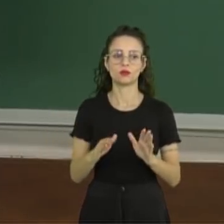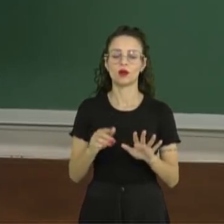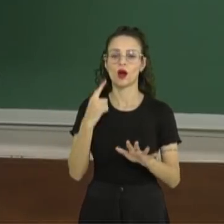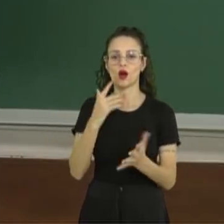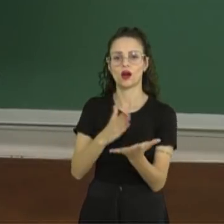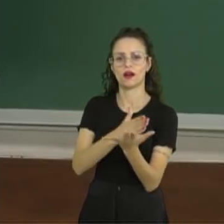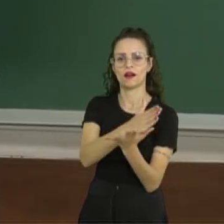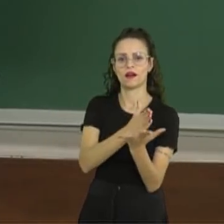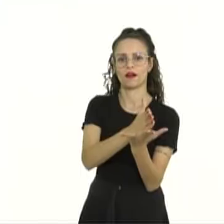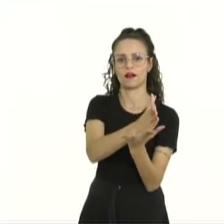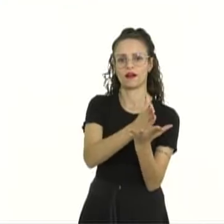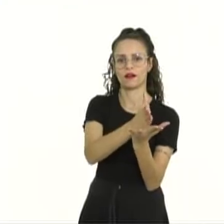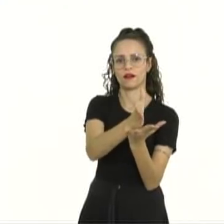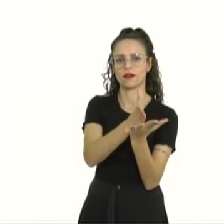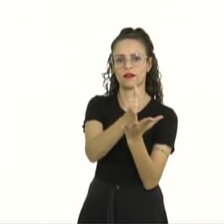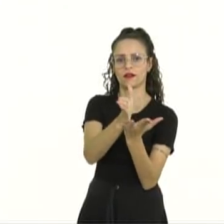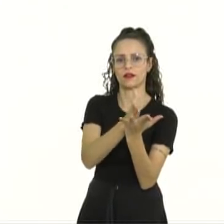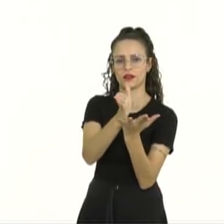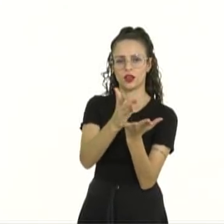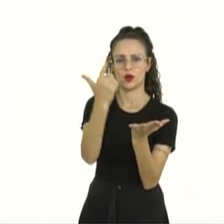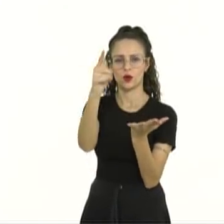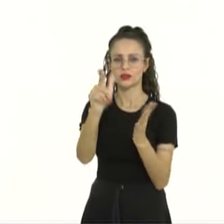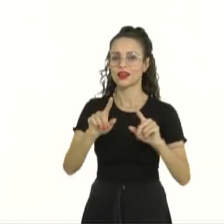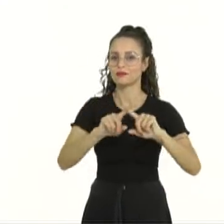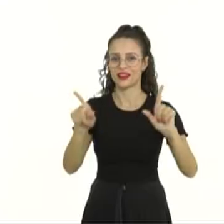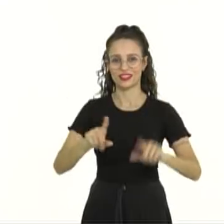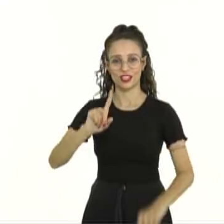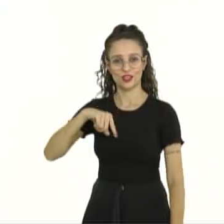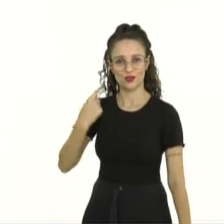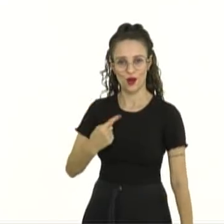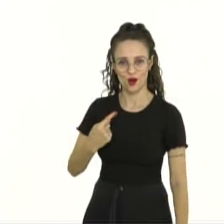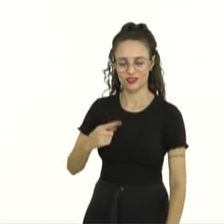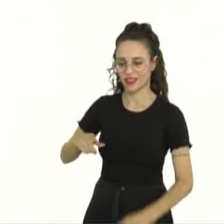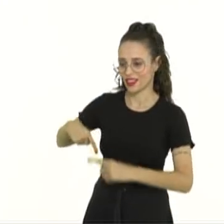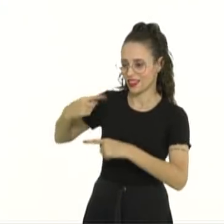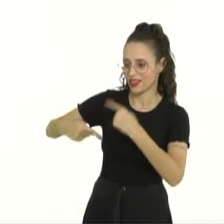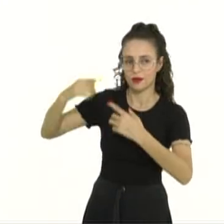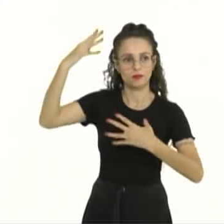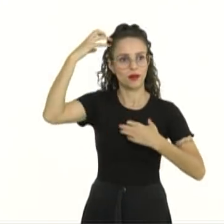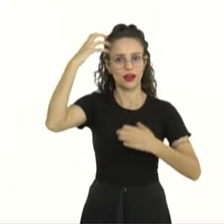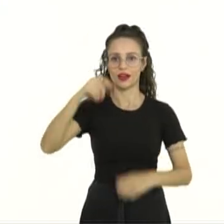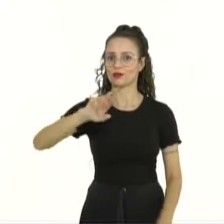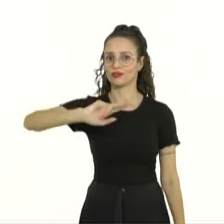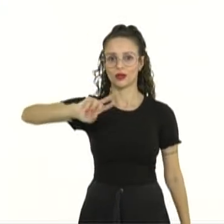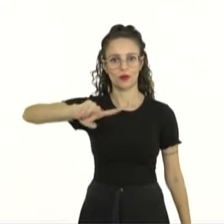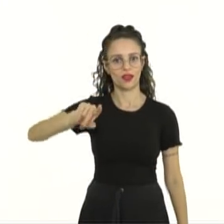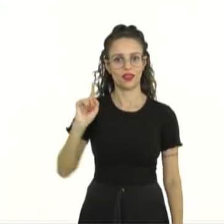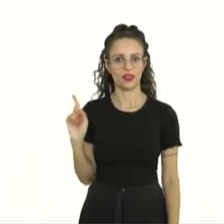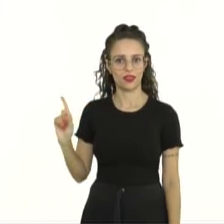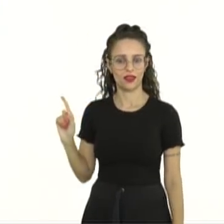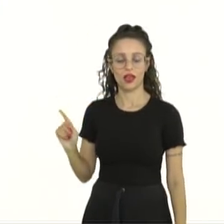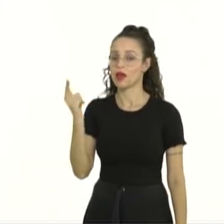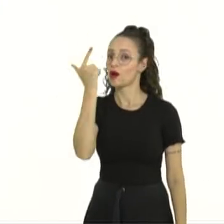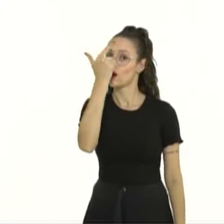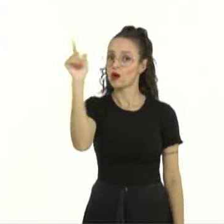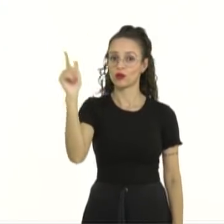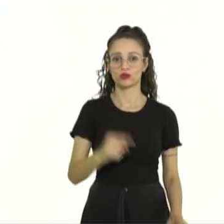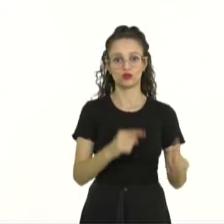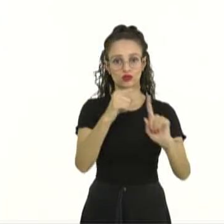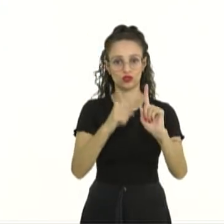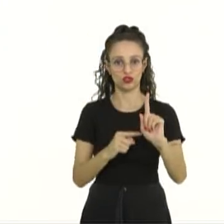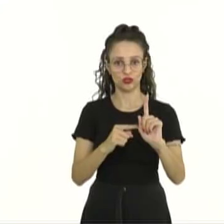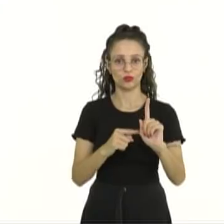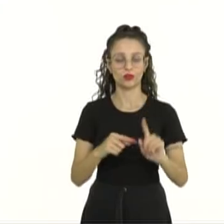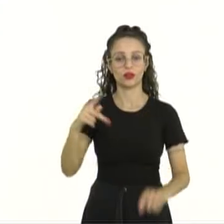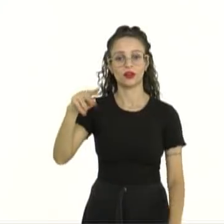dela saiu outras espécies, mas não que nós viemos de um macaco. Isso aqui também não é um macaco, também ele já é um outro tipo de